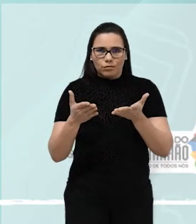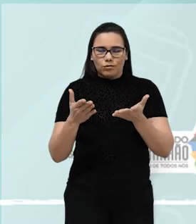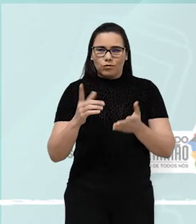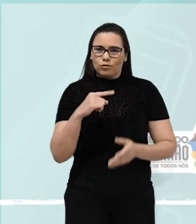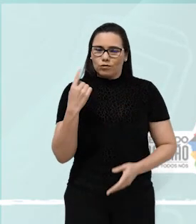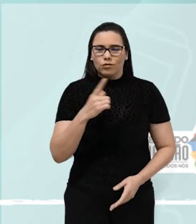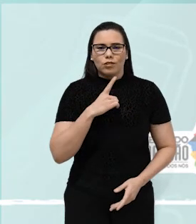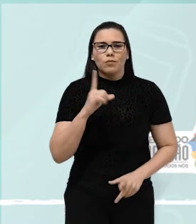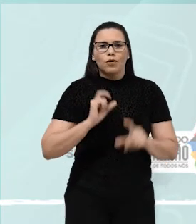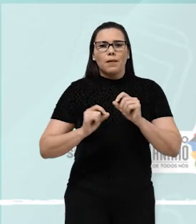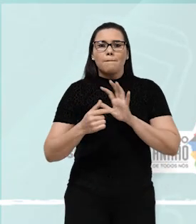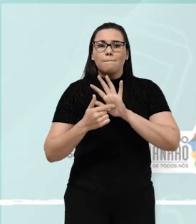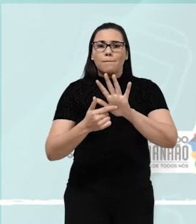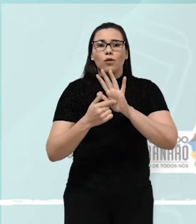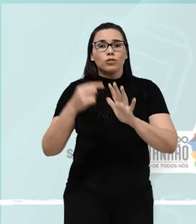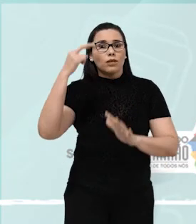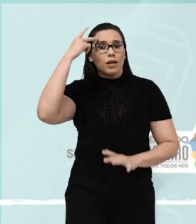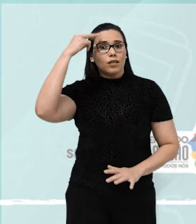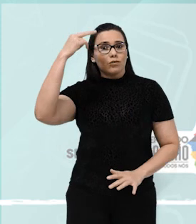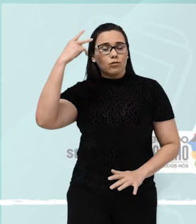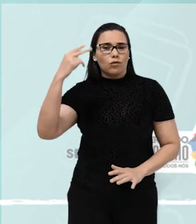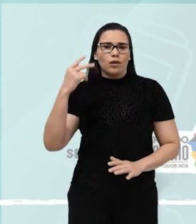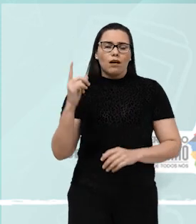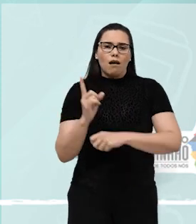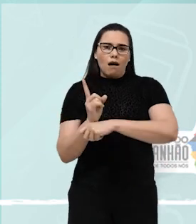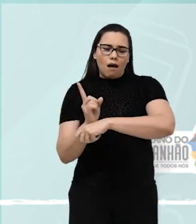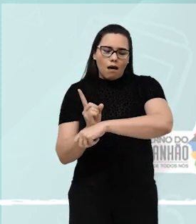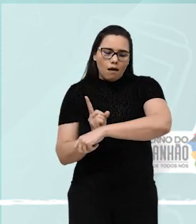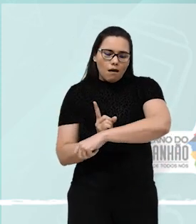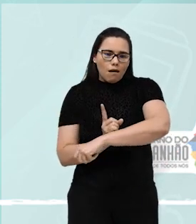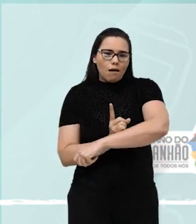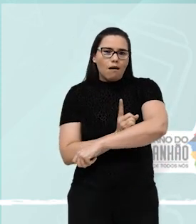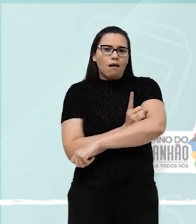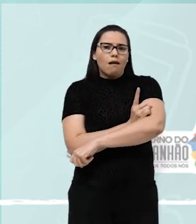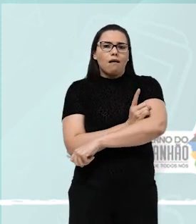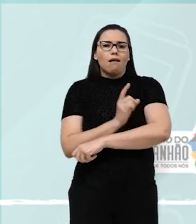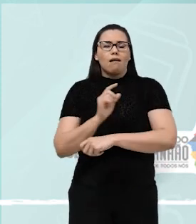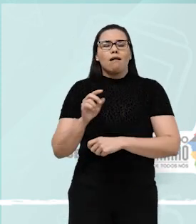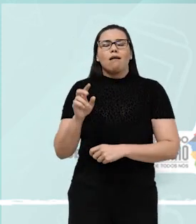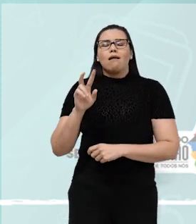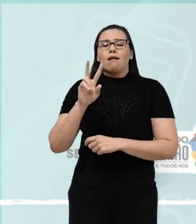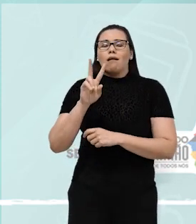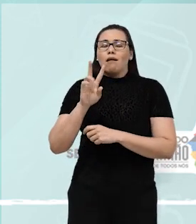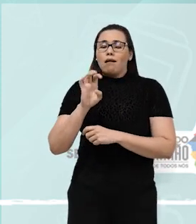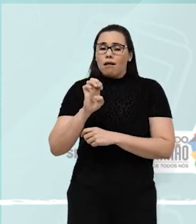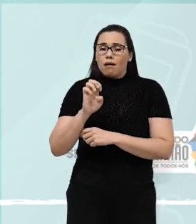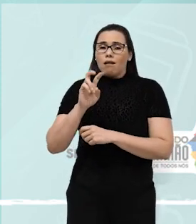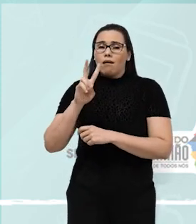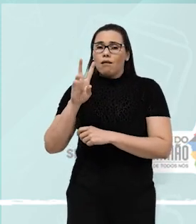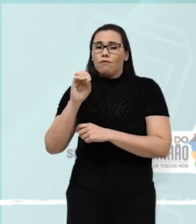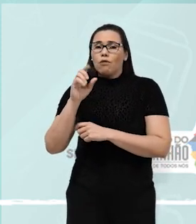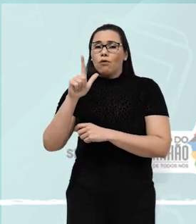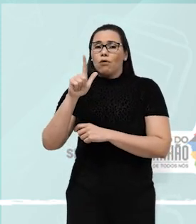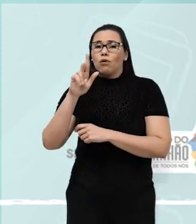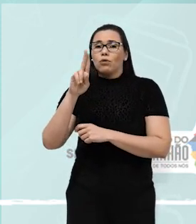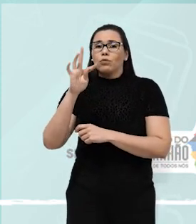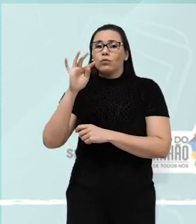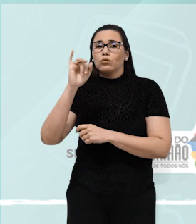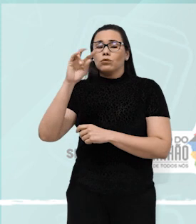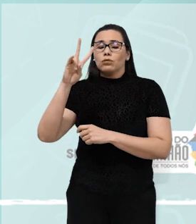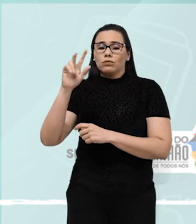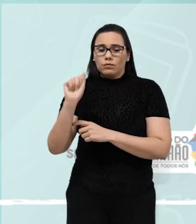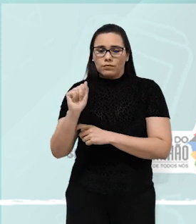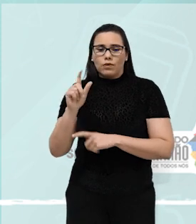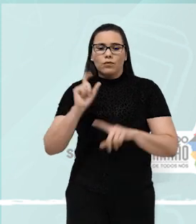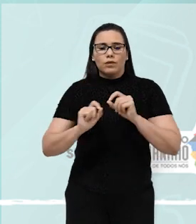elas refletem a história evolutiva por meio de árvores filogenéticas ou